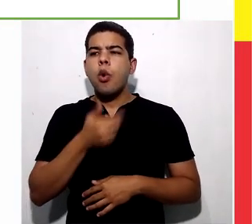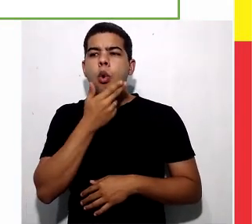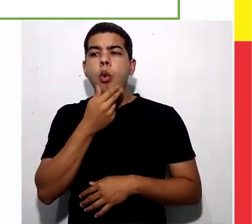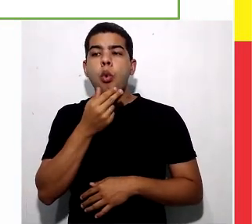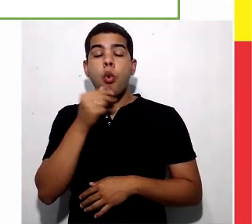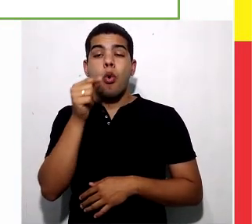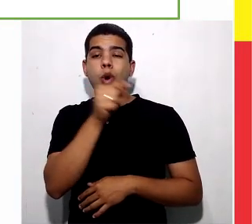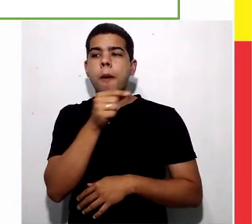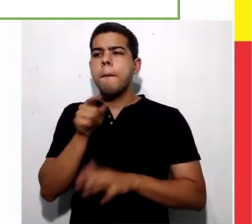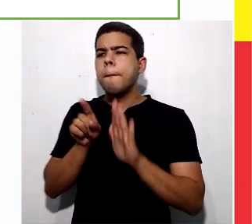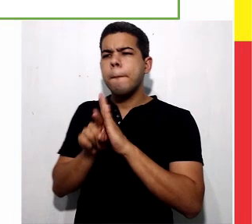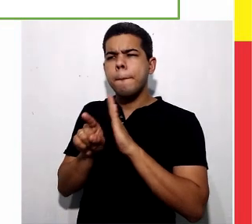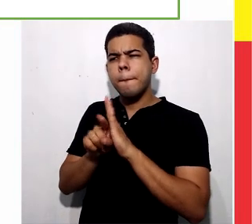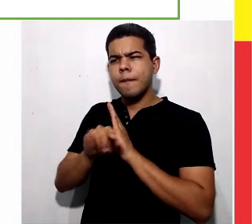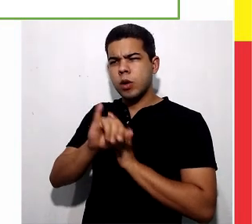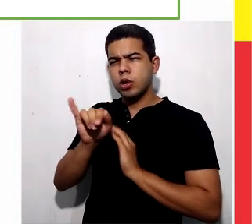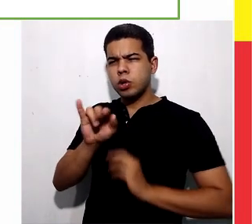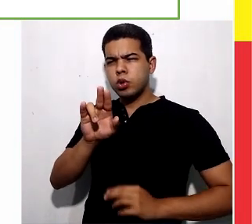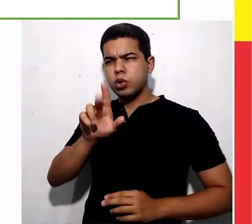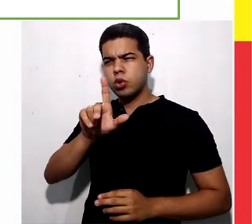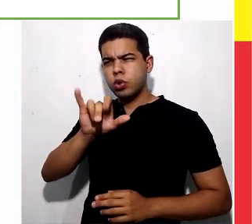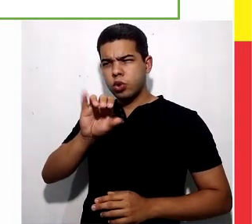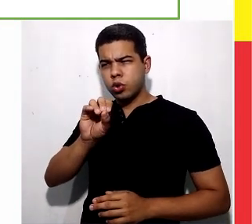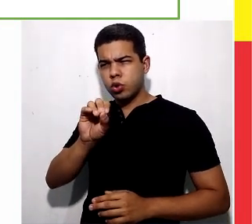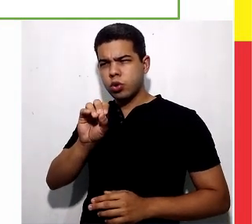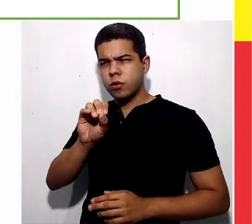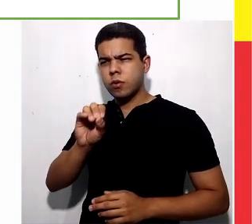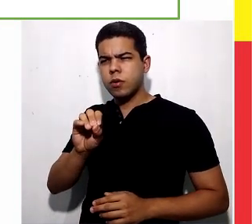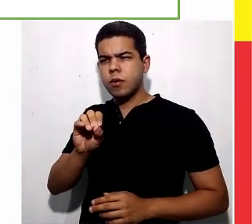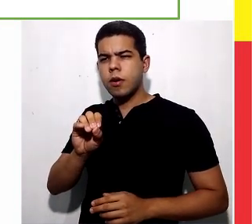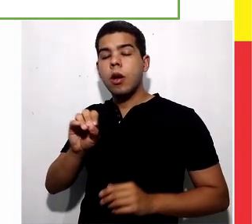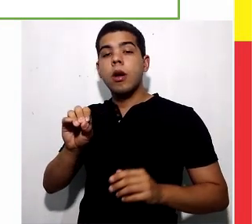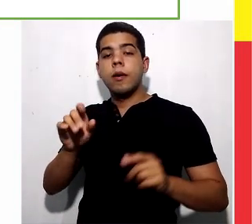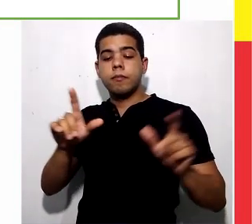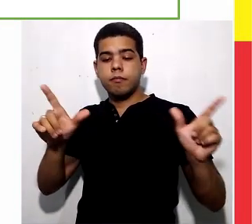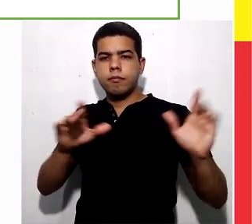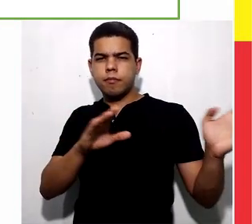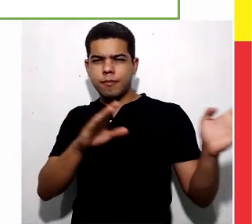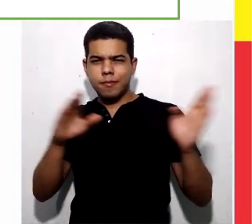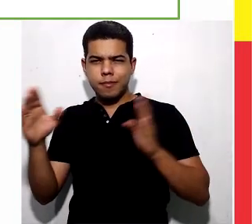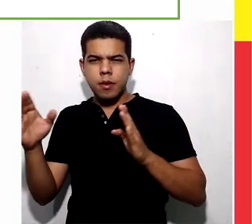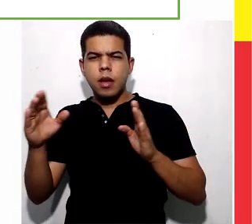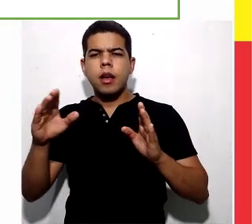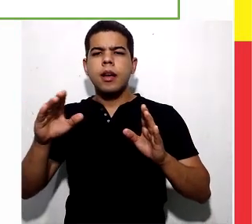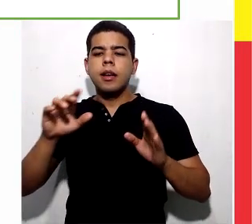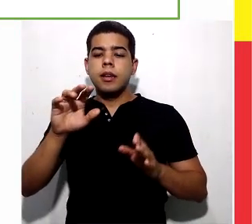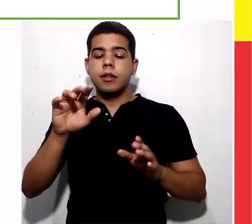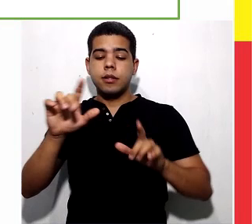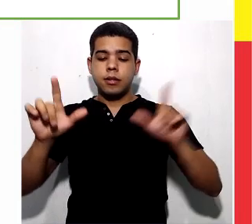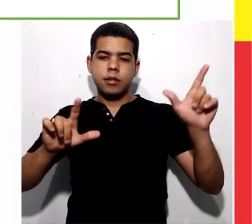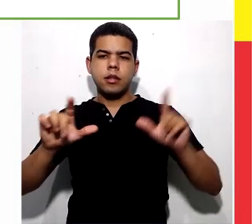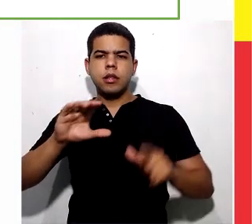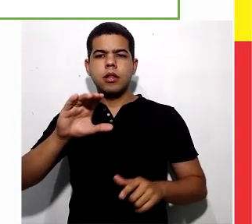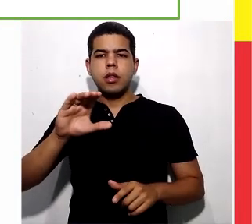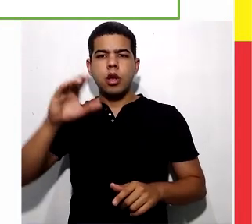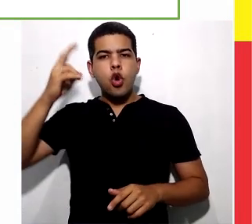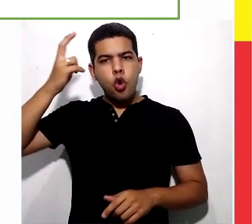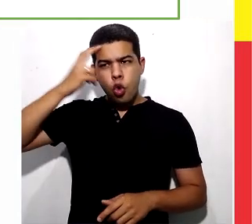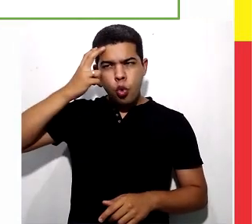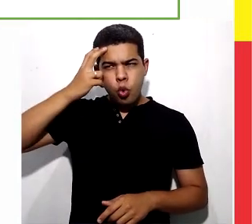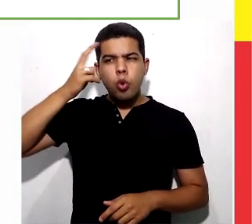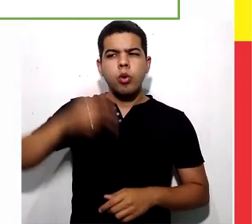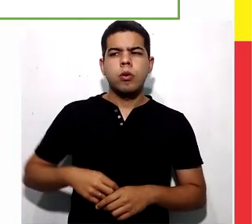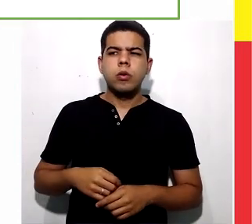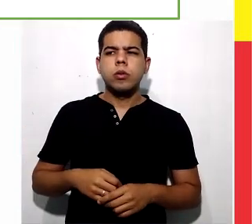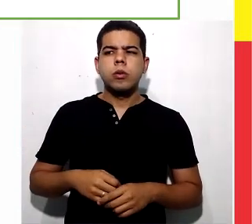Lerner. O vídeo foi vinculado no programa Panorama da TV Cultura no dia 1º de fevereiro de